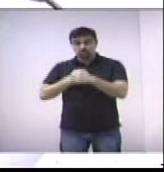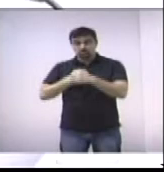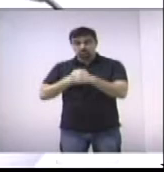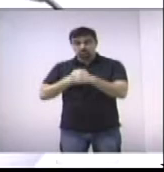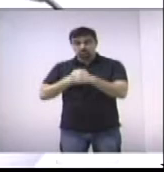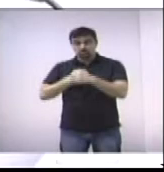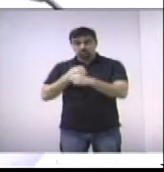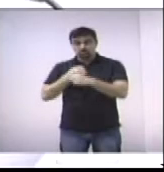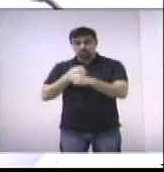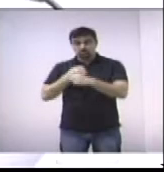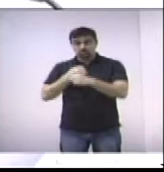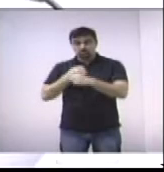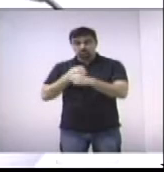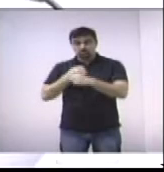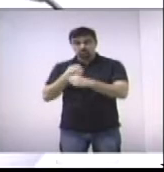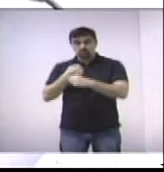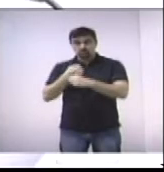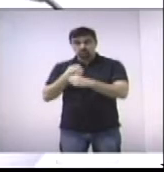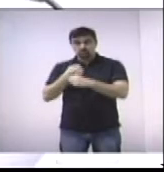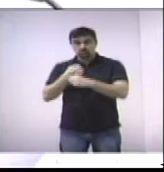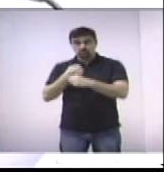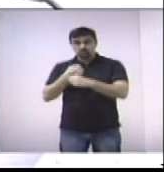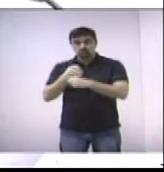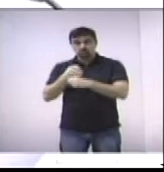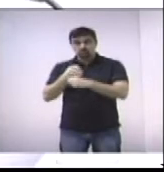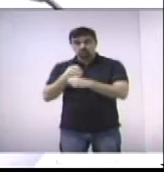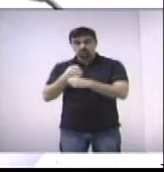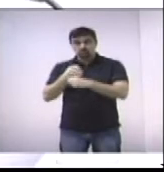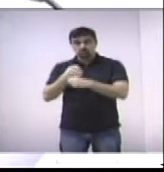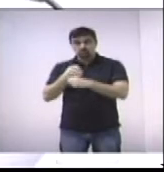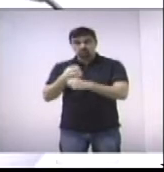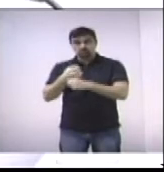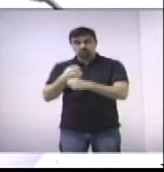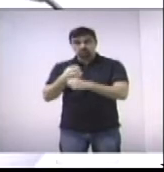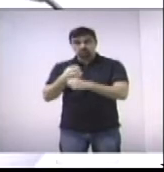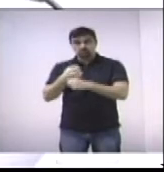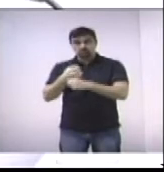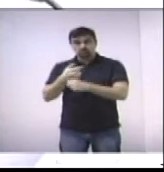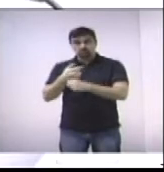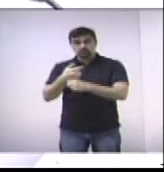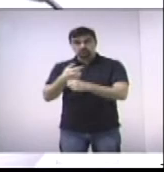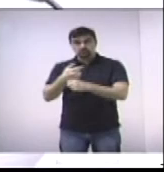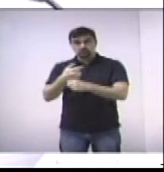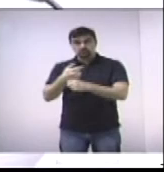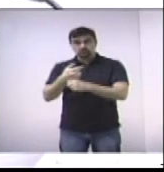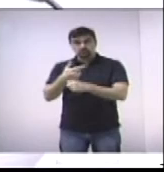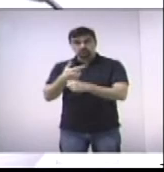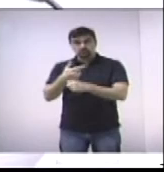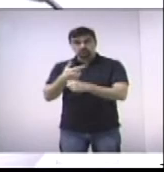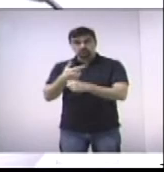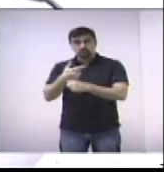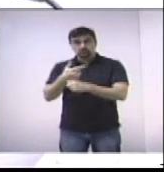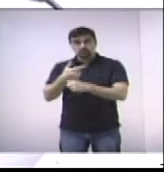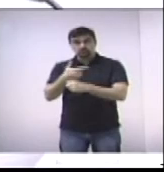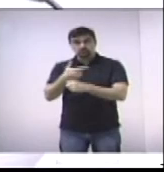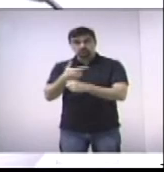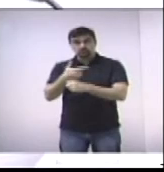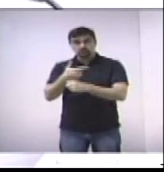85. Já no jornal Correio Popular, de 21 de janeiro de 2010, há a seguinte manchete: Escola troca Campinas por